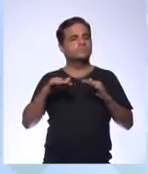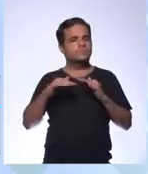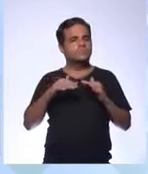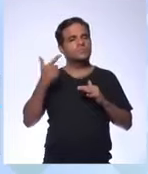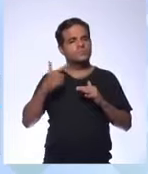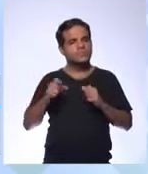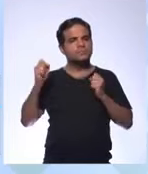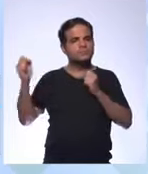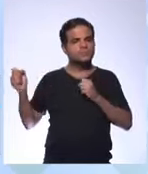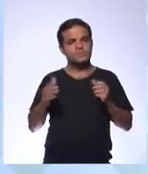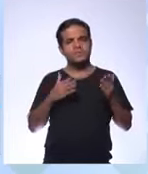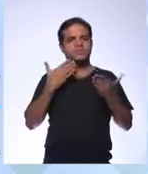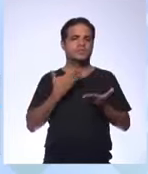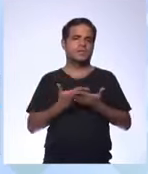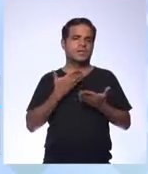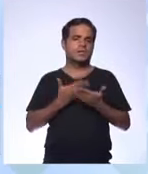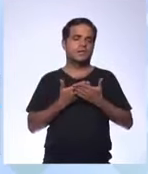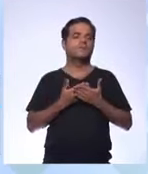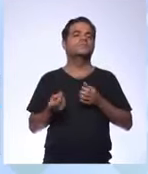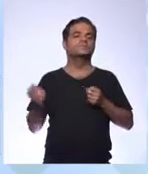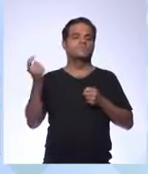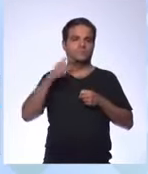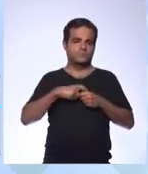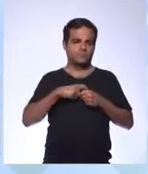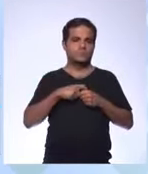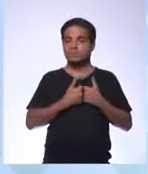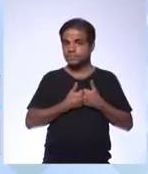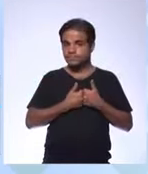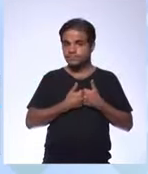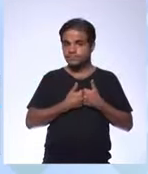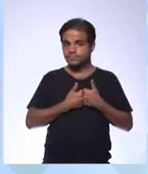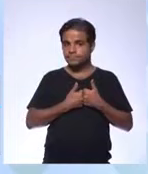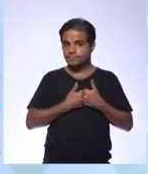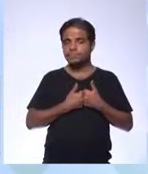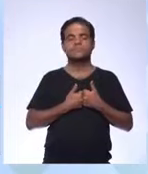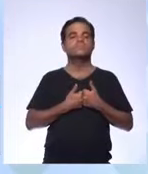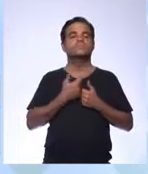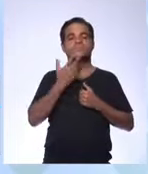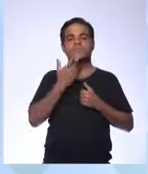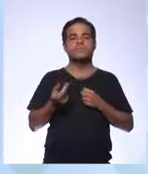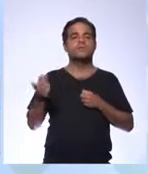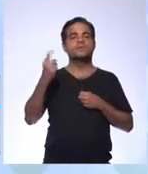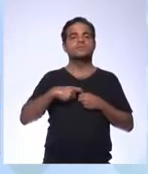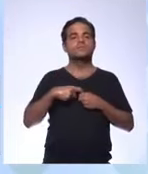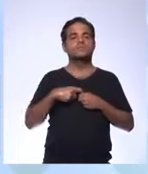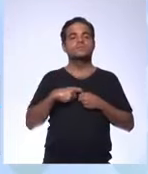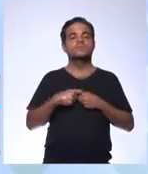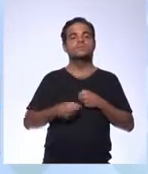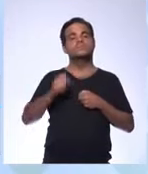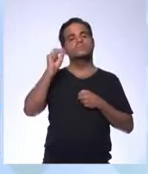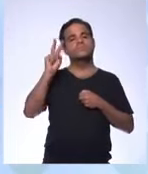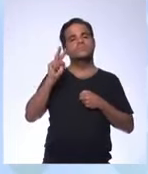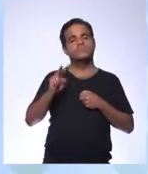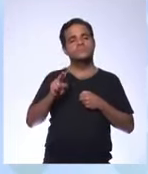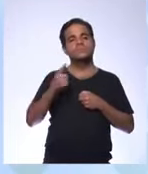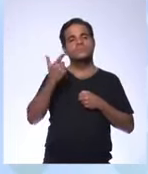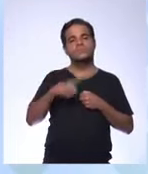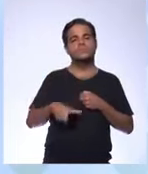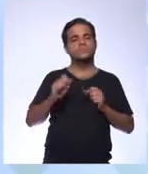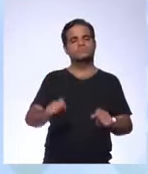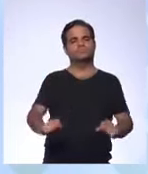frente nessa aula que a gente vai retomar um pouquinho, tá? Então, falando em retomada, deem uma olhadinha na nossa